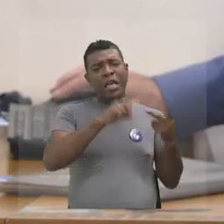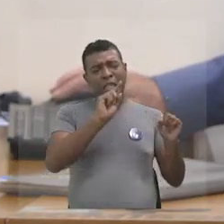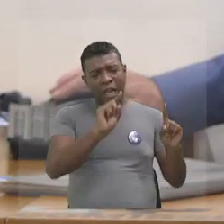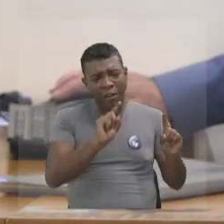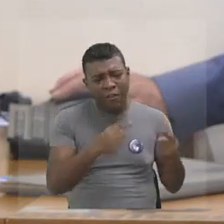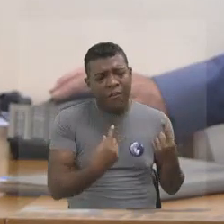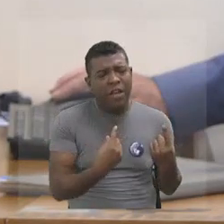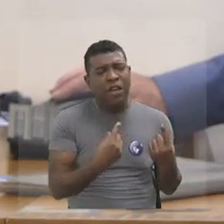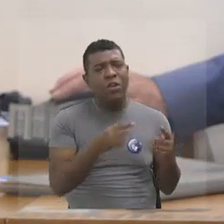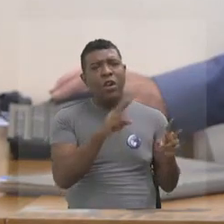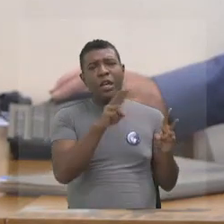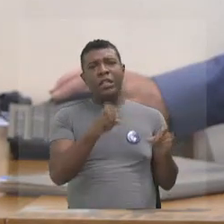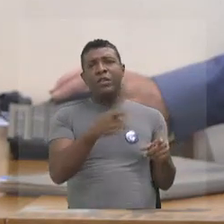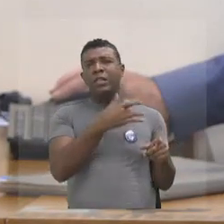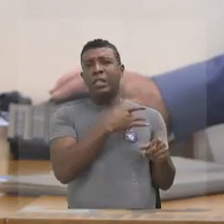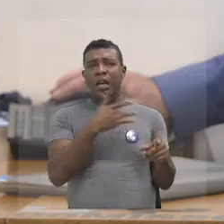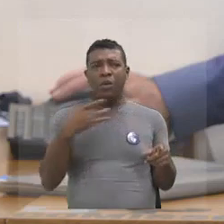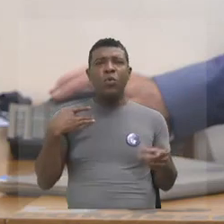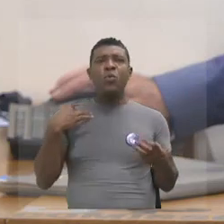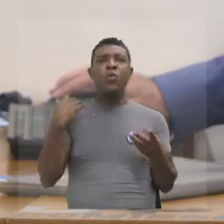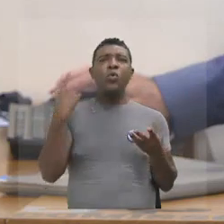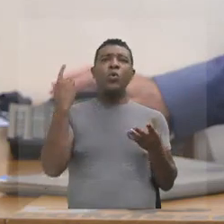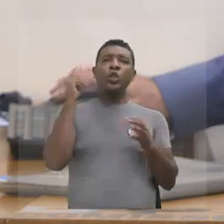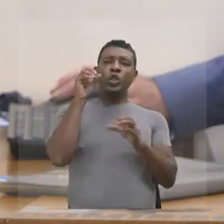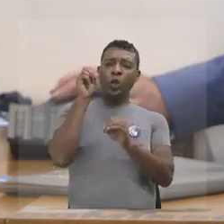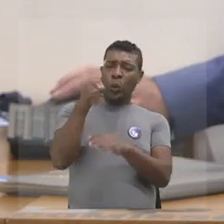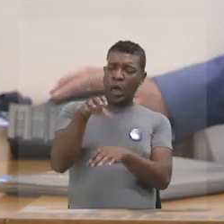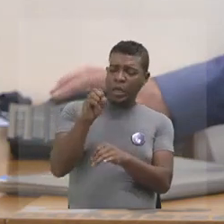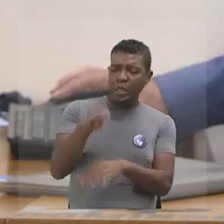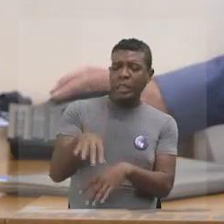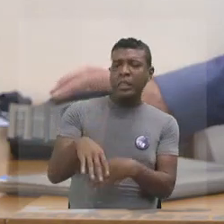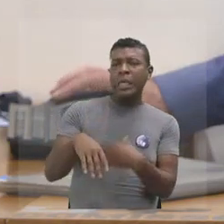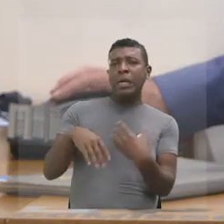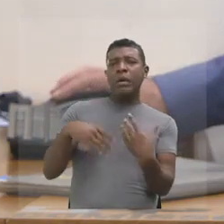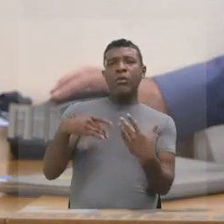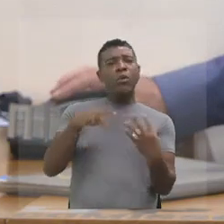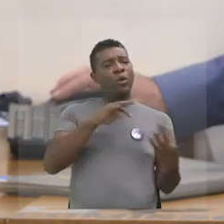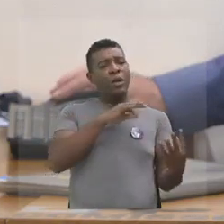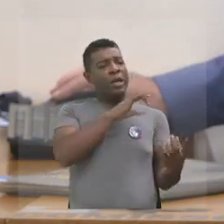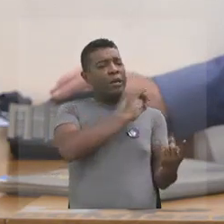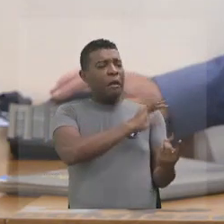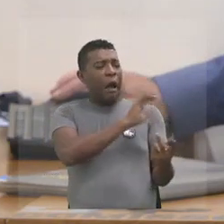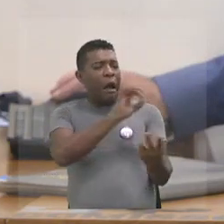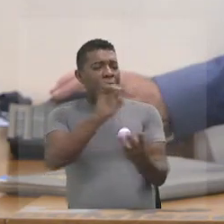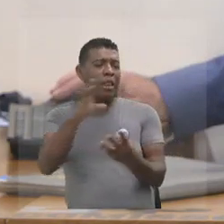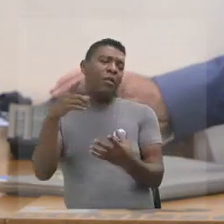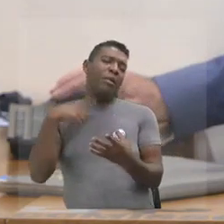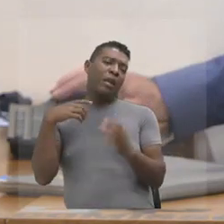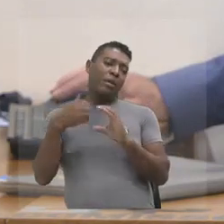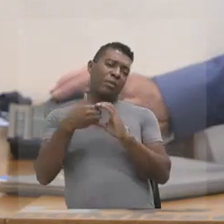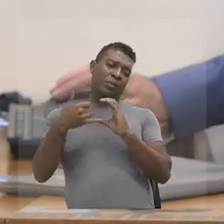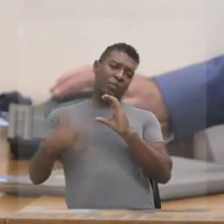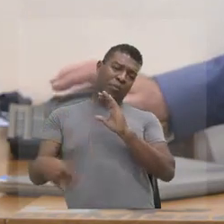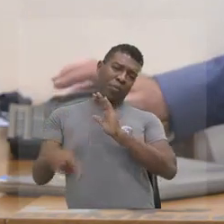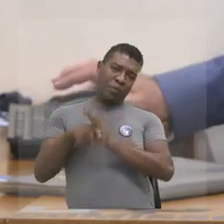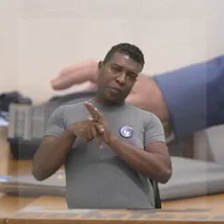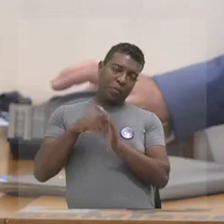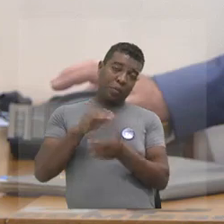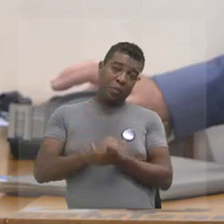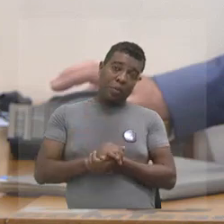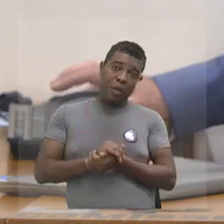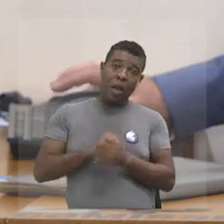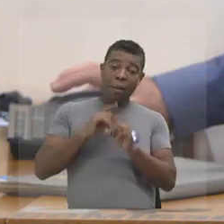questão da saúde a questão da educação enfim todas elas mas a Secretaria de Meio Ambiente secretária